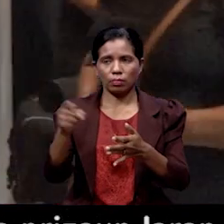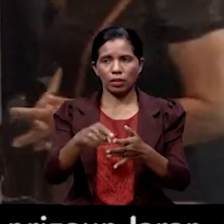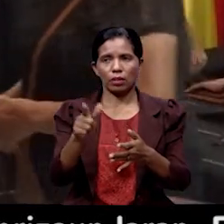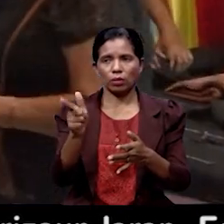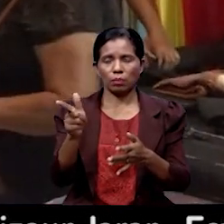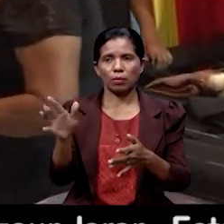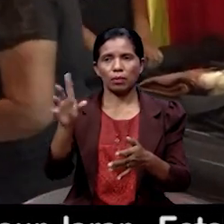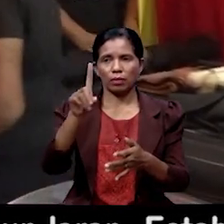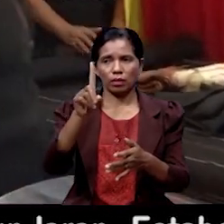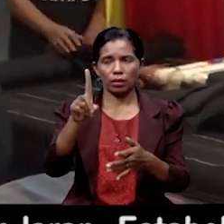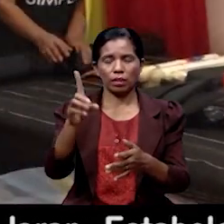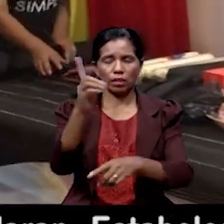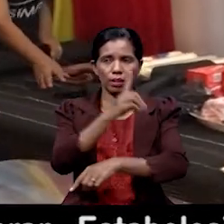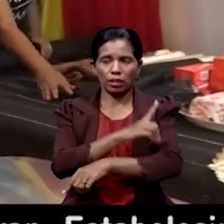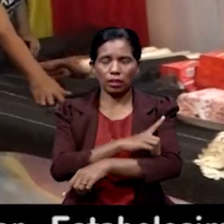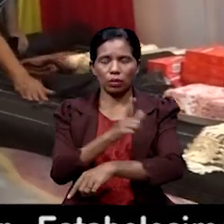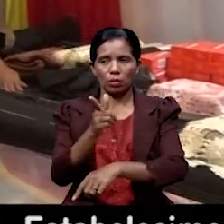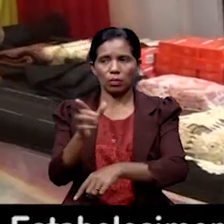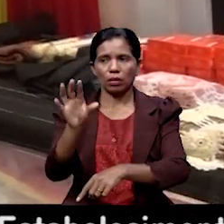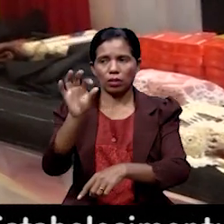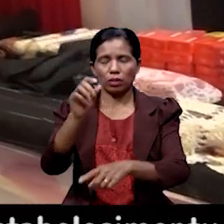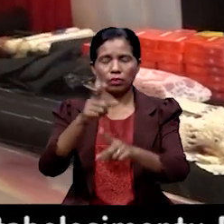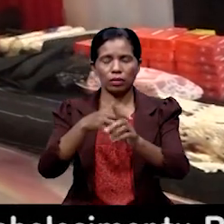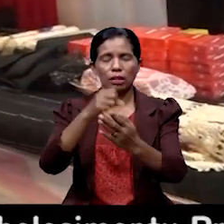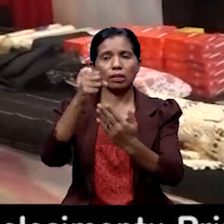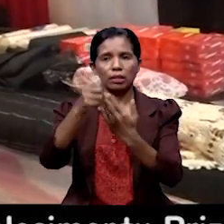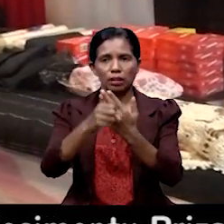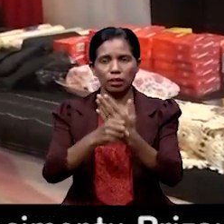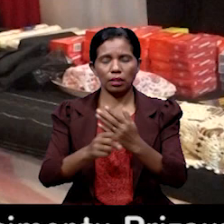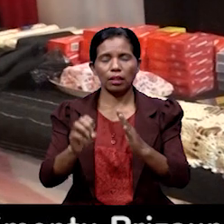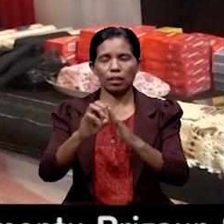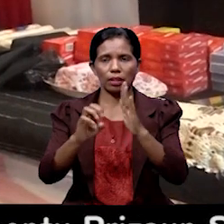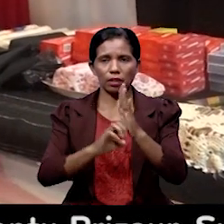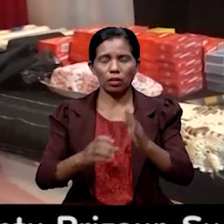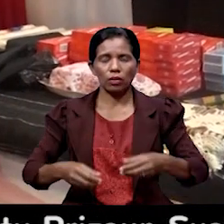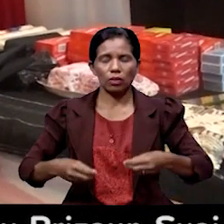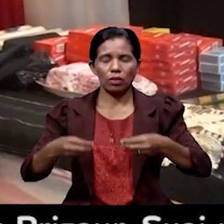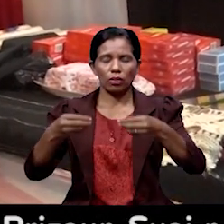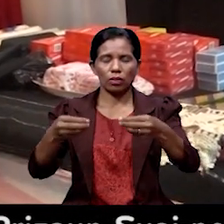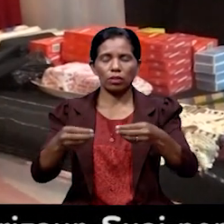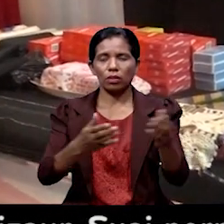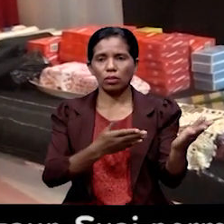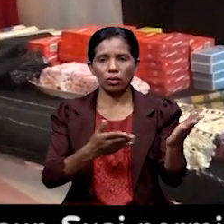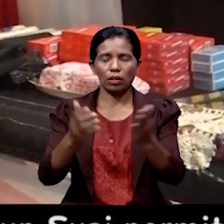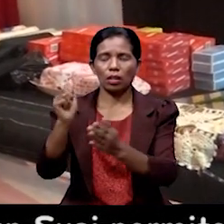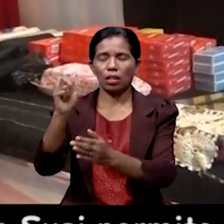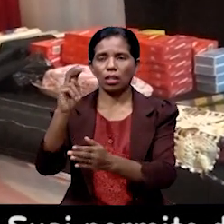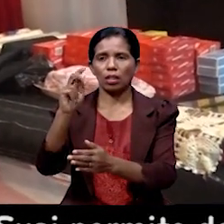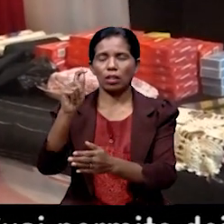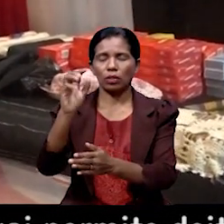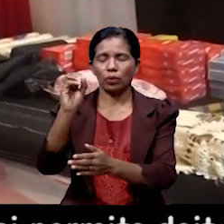80/2020 lorong 2020 fulan Setembru dekreta estado fo ondra funebre no hakoi Antonio João Gomes da